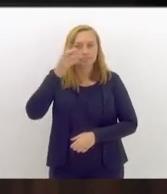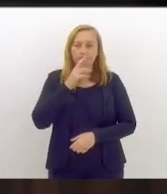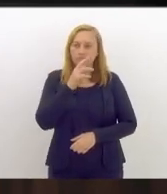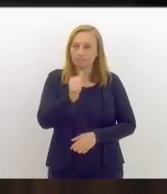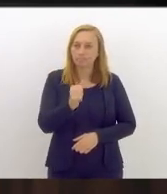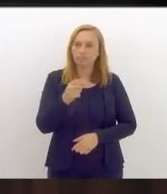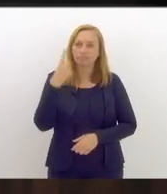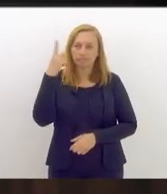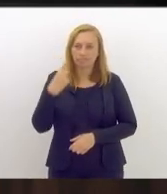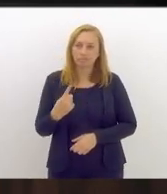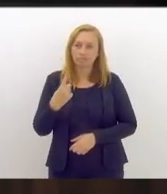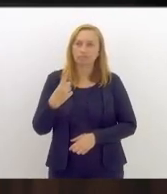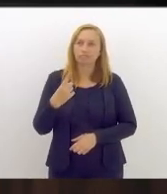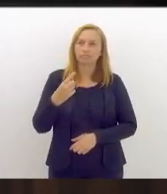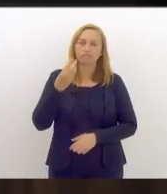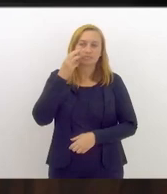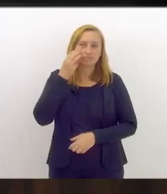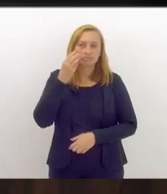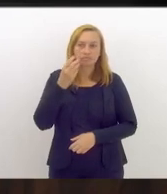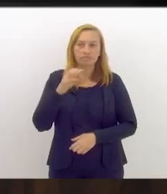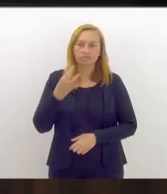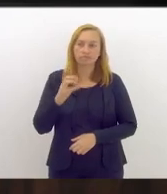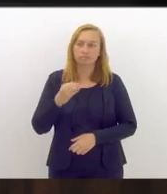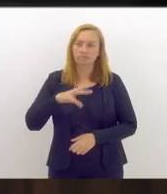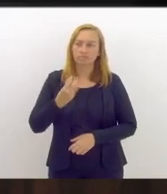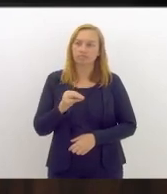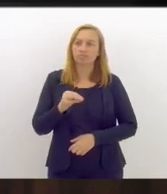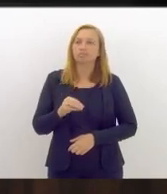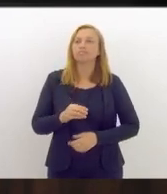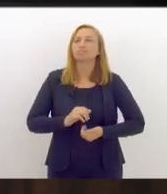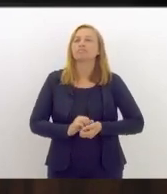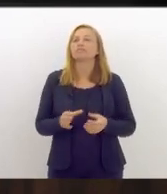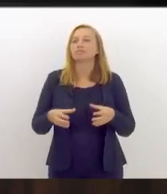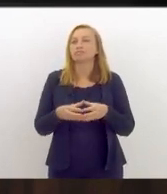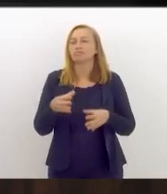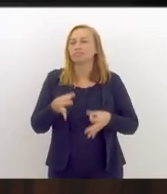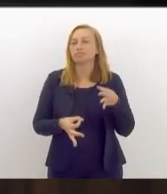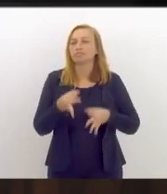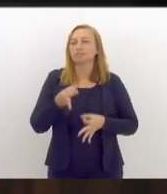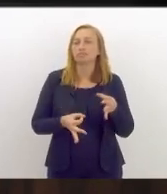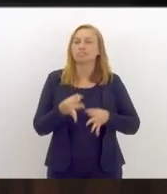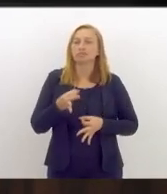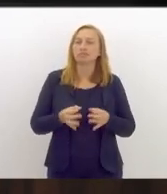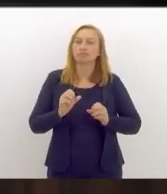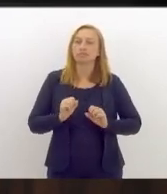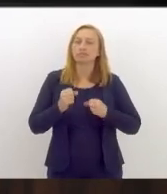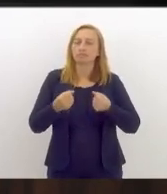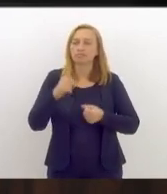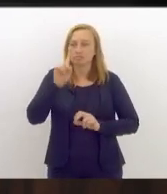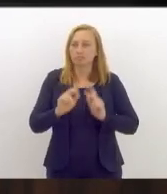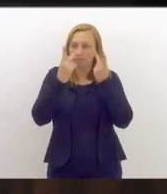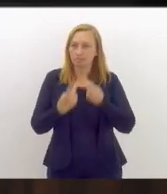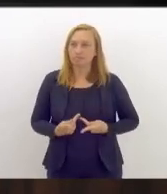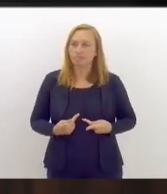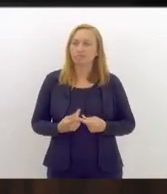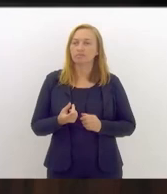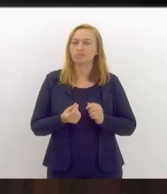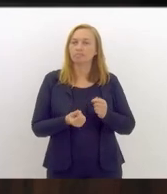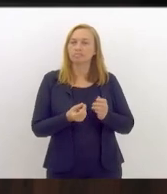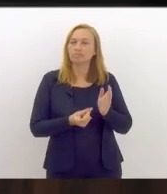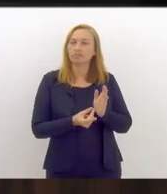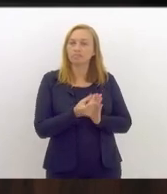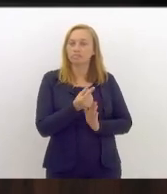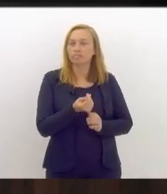Amorim Dani Monteiro waldeck carneiro e Chico Machado dependendo de pareceres das comissões quais são Justiça defesa dos Direitos Humanos a economia e orçamento